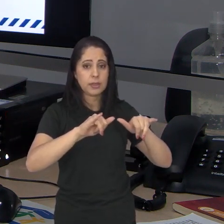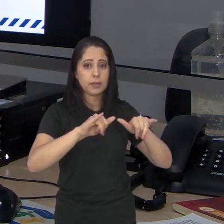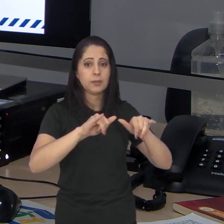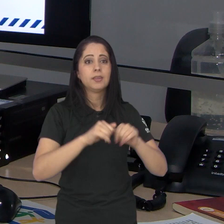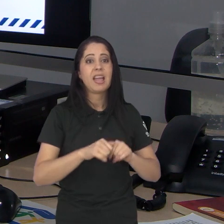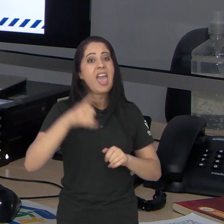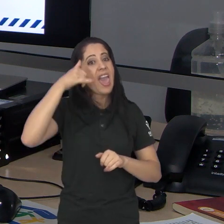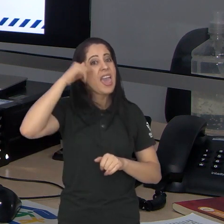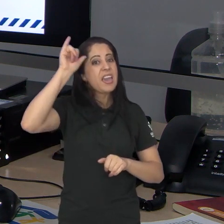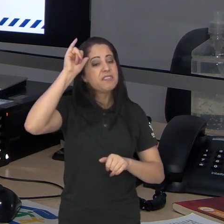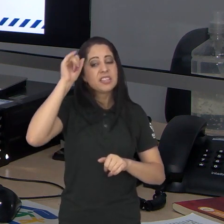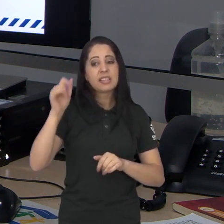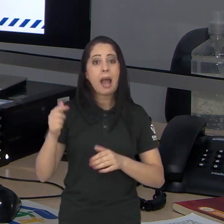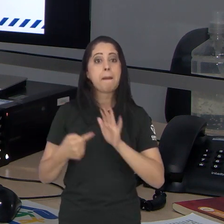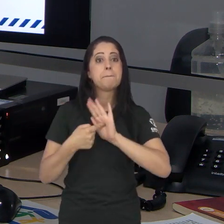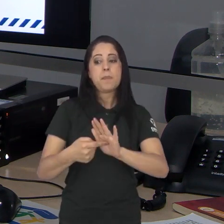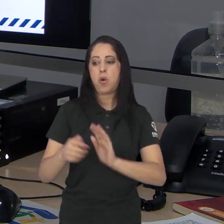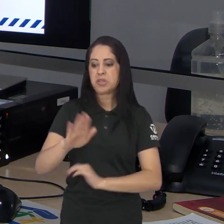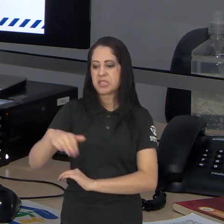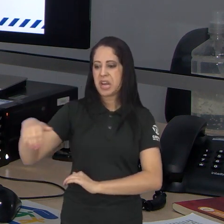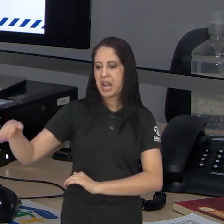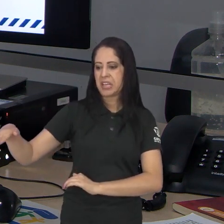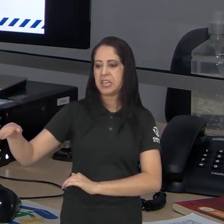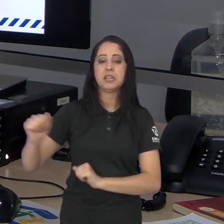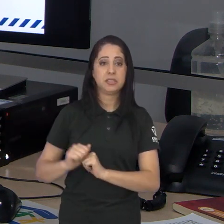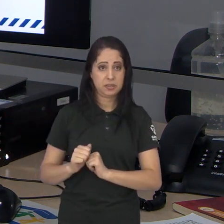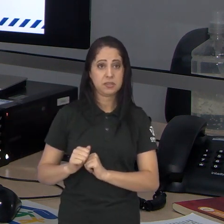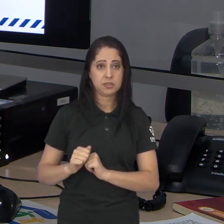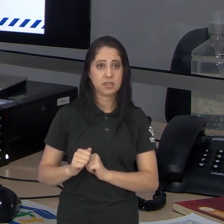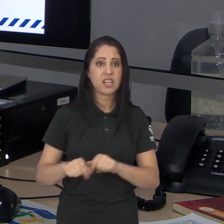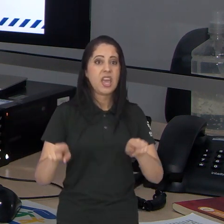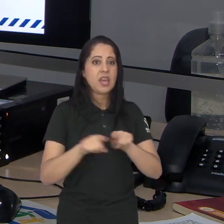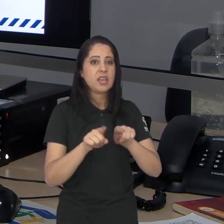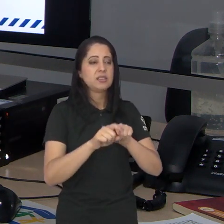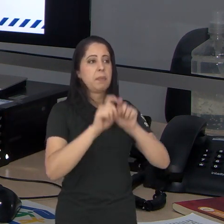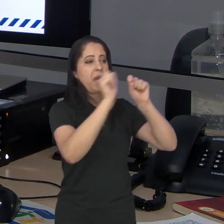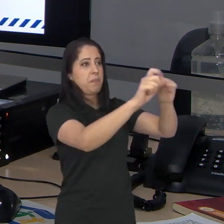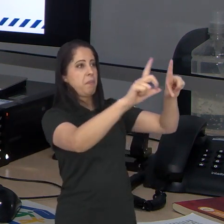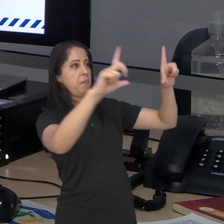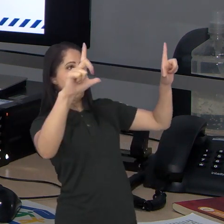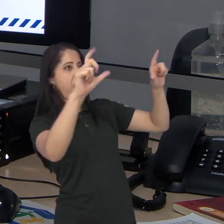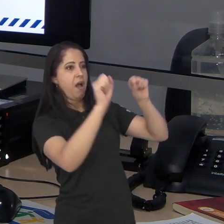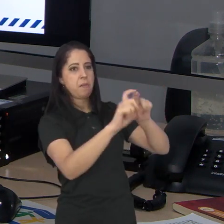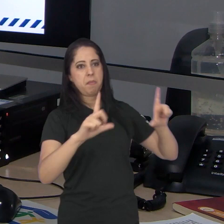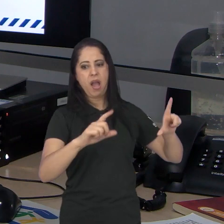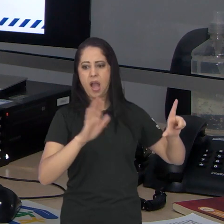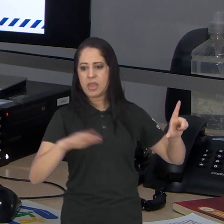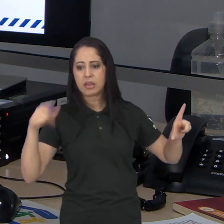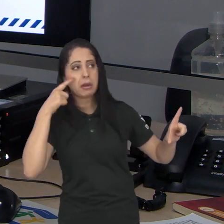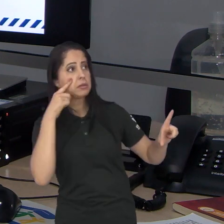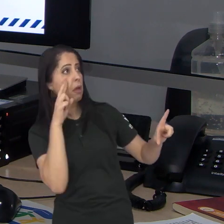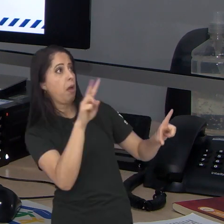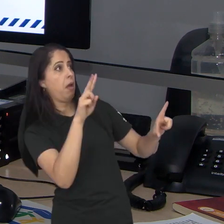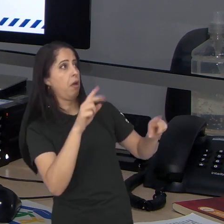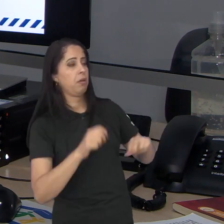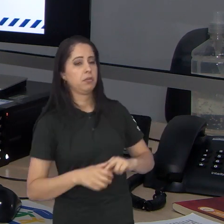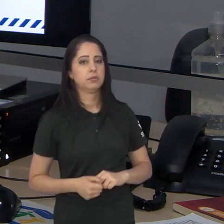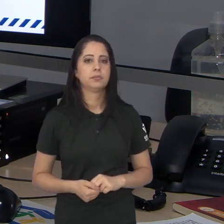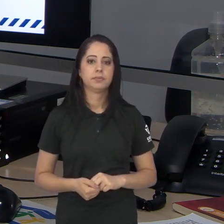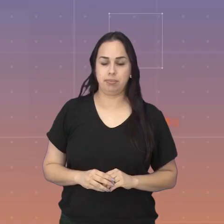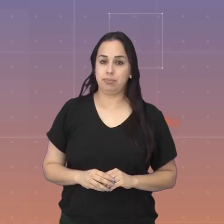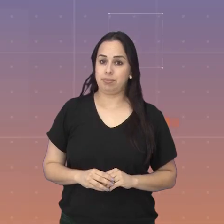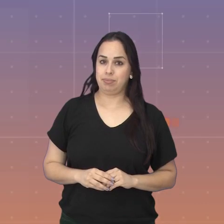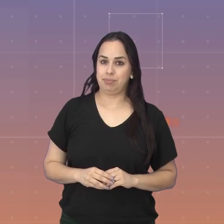materiais para esse público, para evitar que eles coloquem materiais impróprios de cunho sexual à disposição de